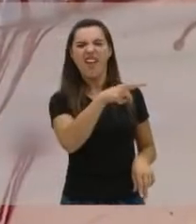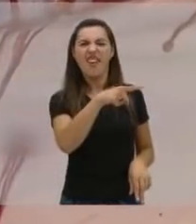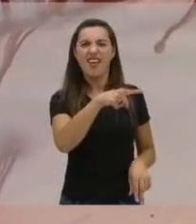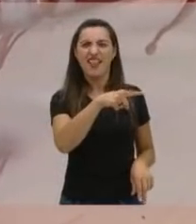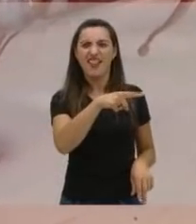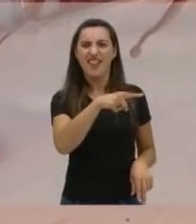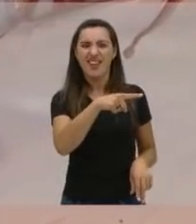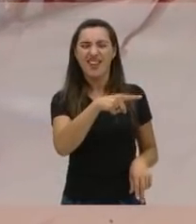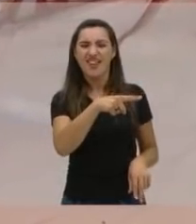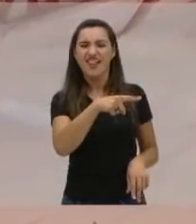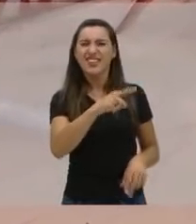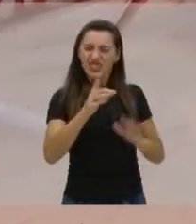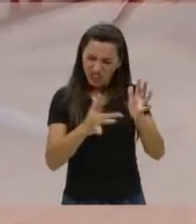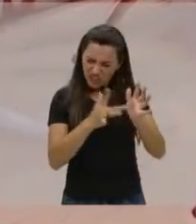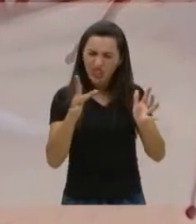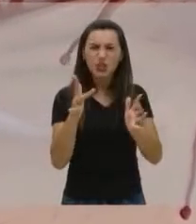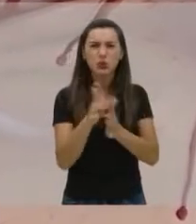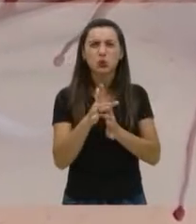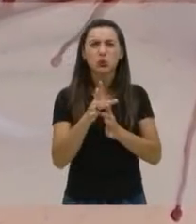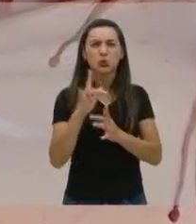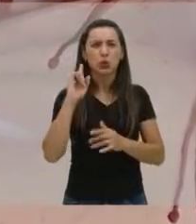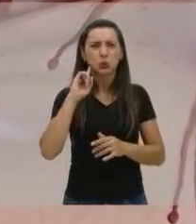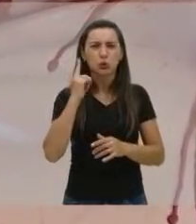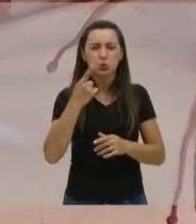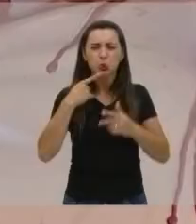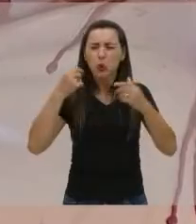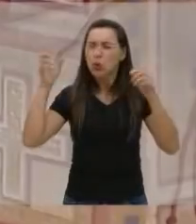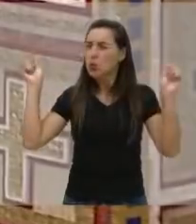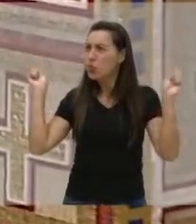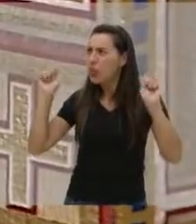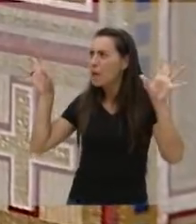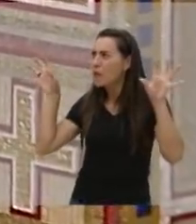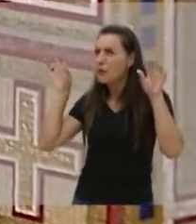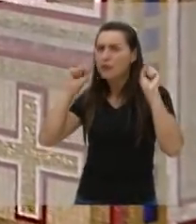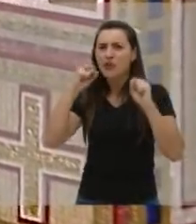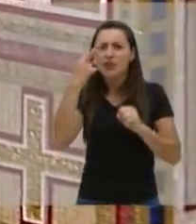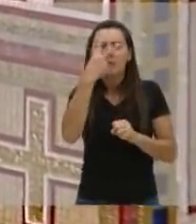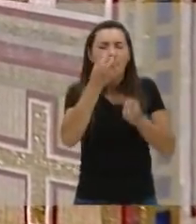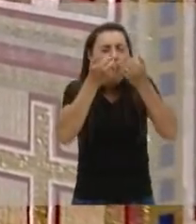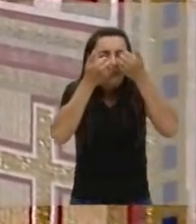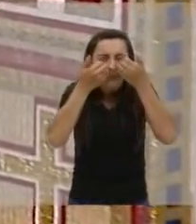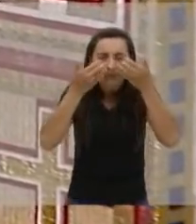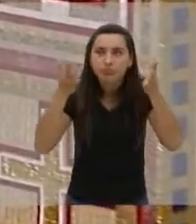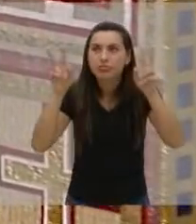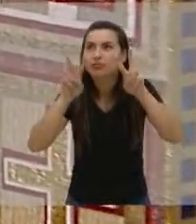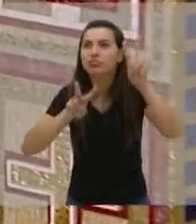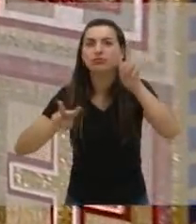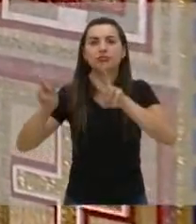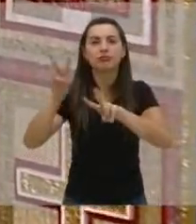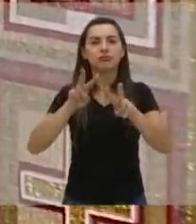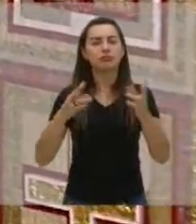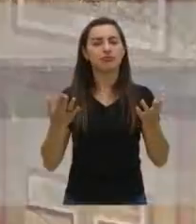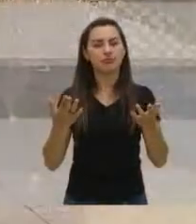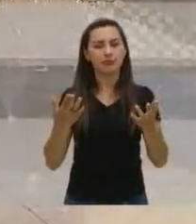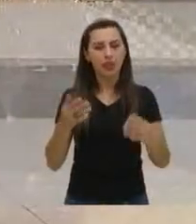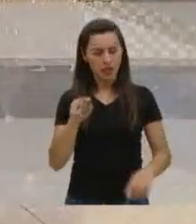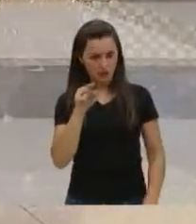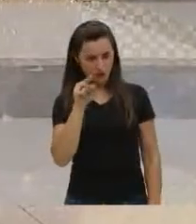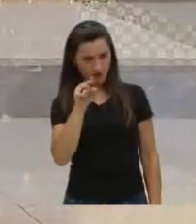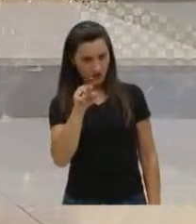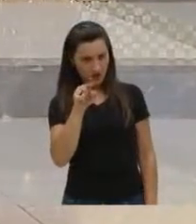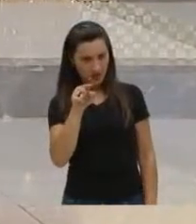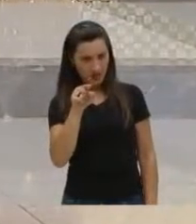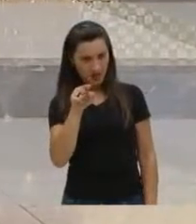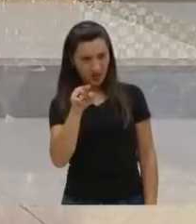cegos enxergam, os surdos ouvem, os paralíticos andam. Eu te pergunto, você já viu